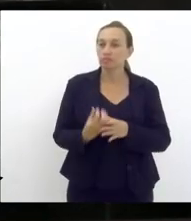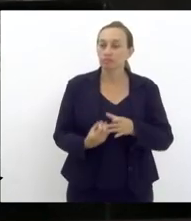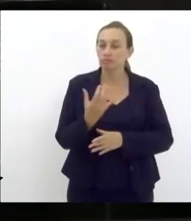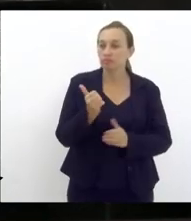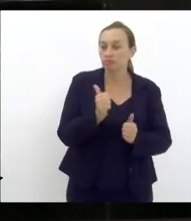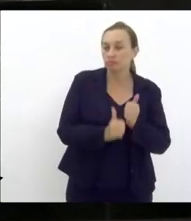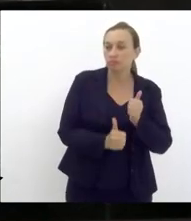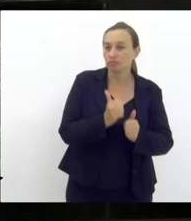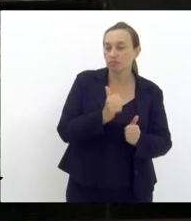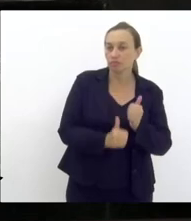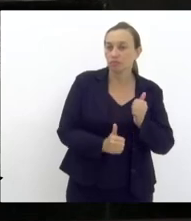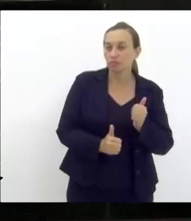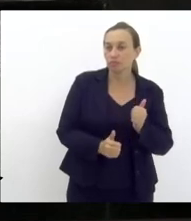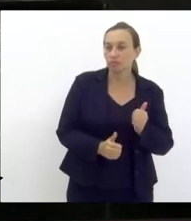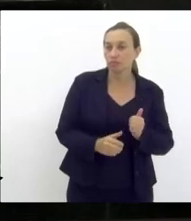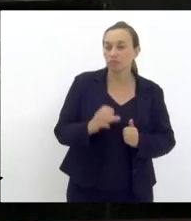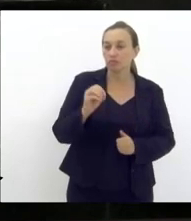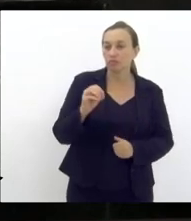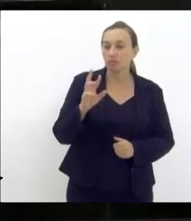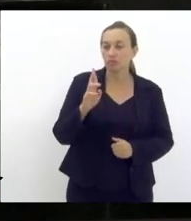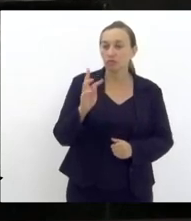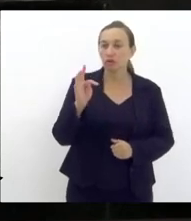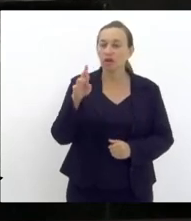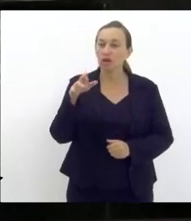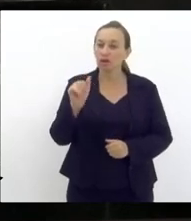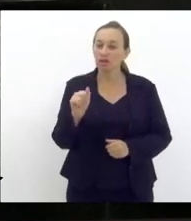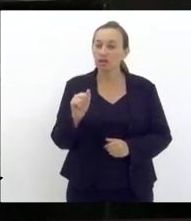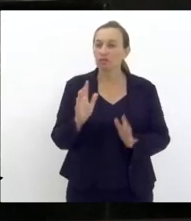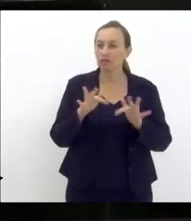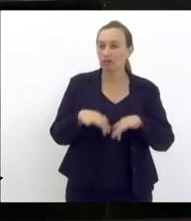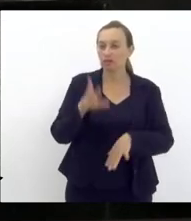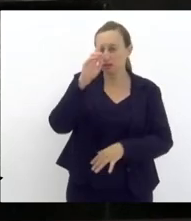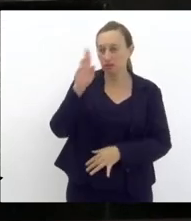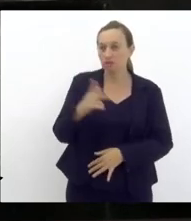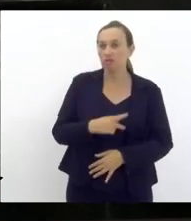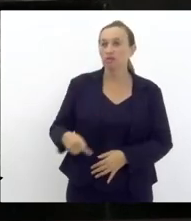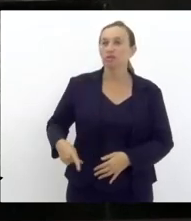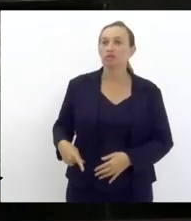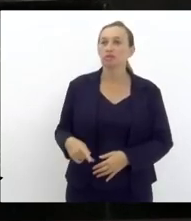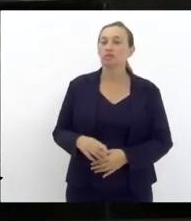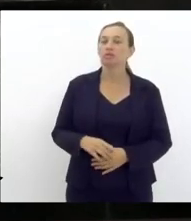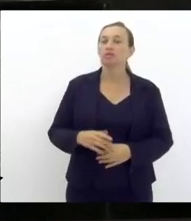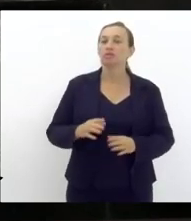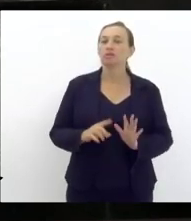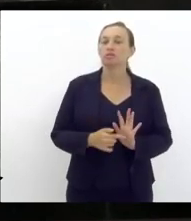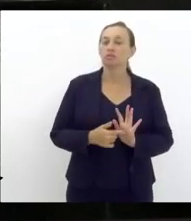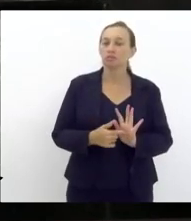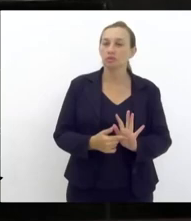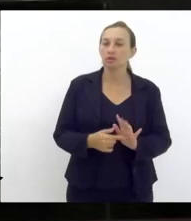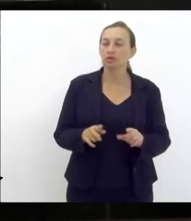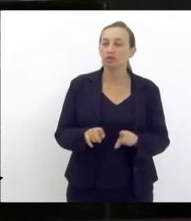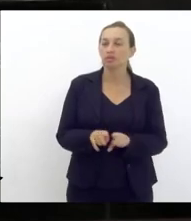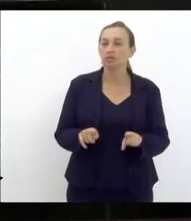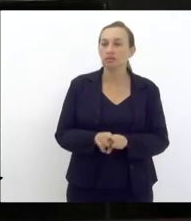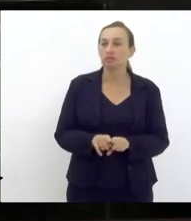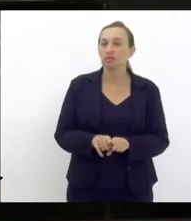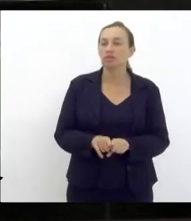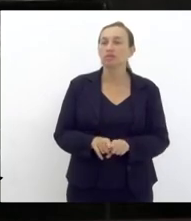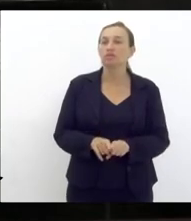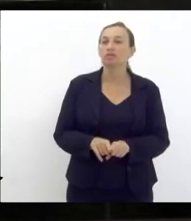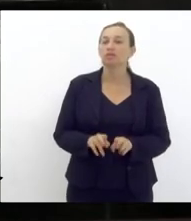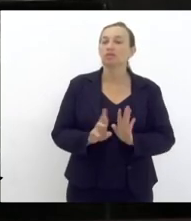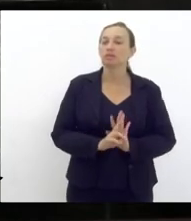orgânico na América Latina concluindo senhor presidente destacar que também tivemos